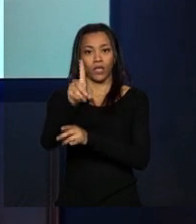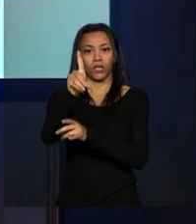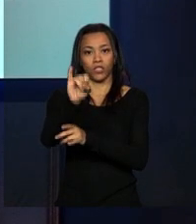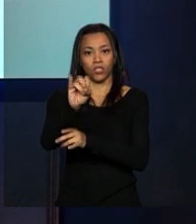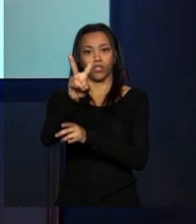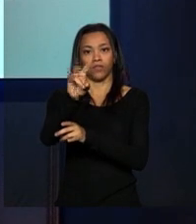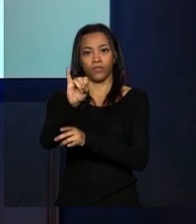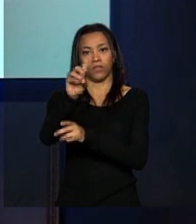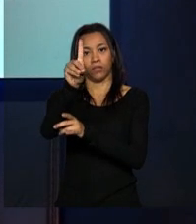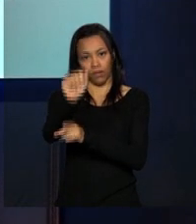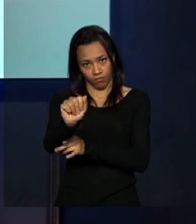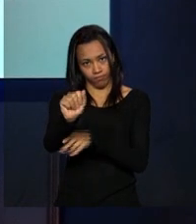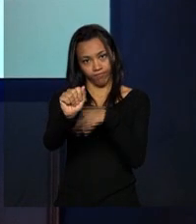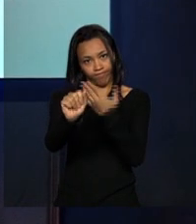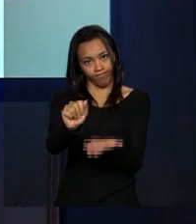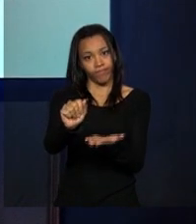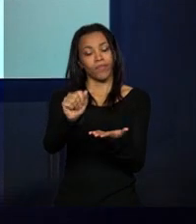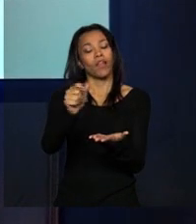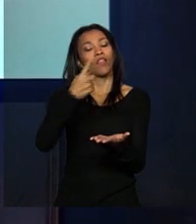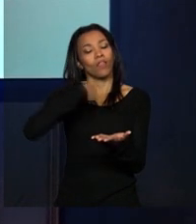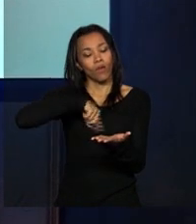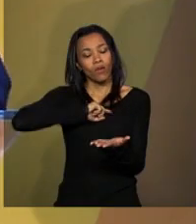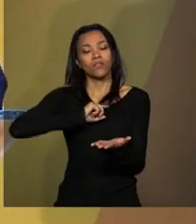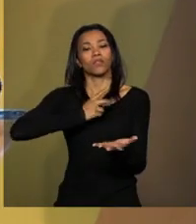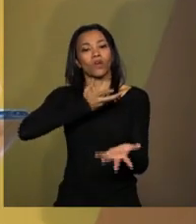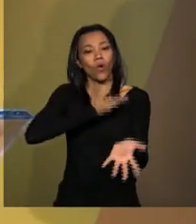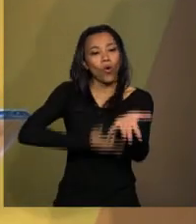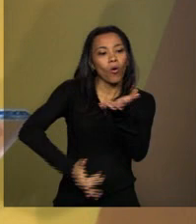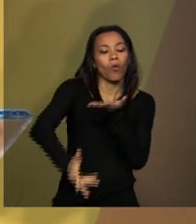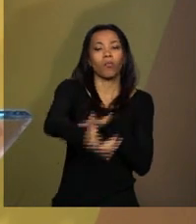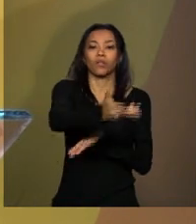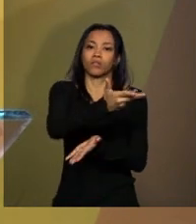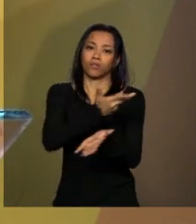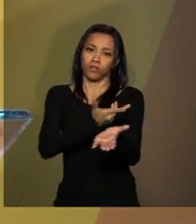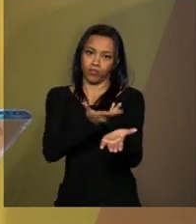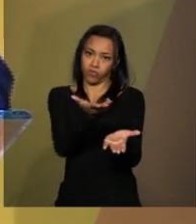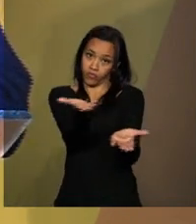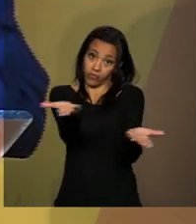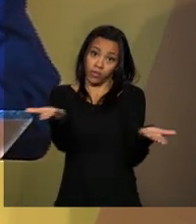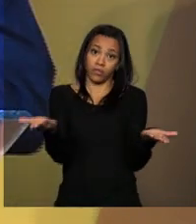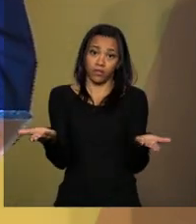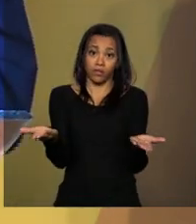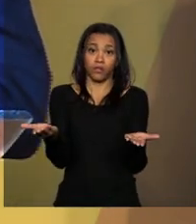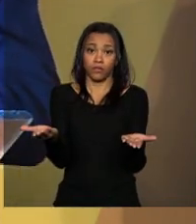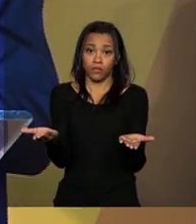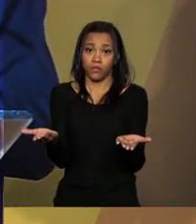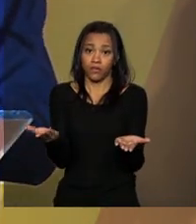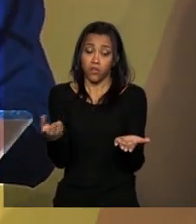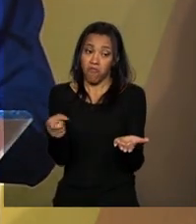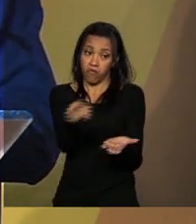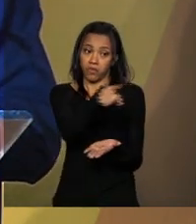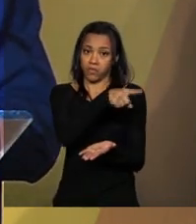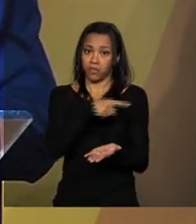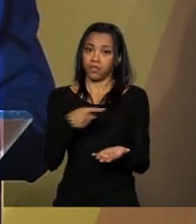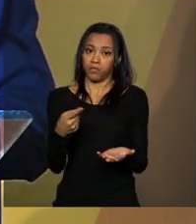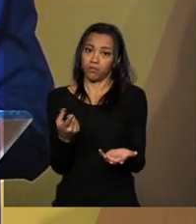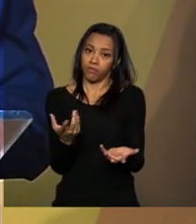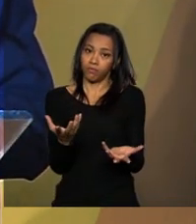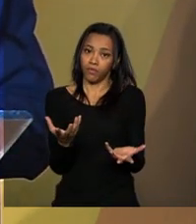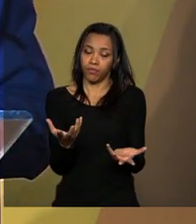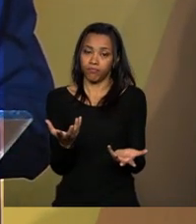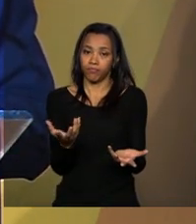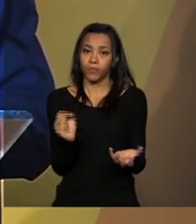Compartilhamos estas mesmas garantias ou seja e vocês terão a a